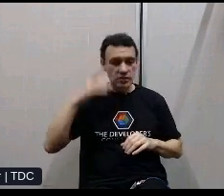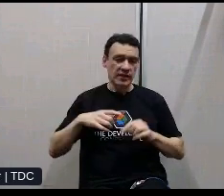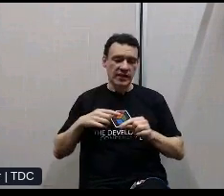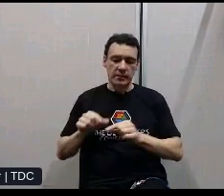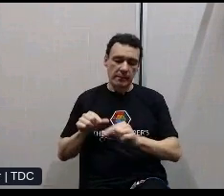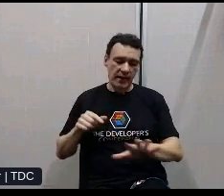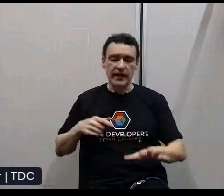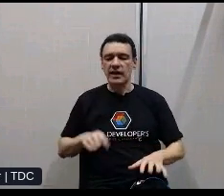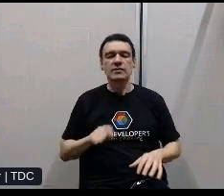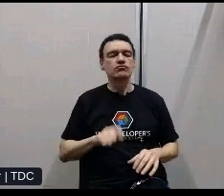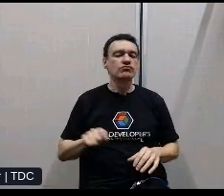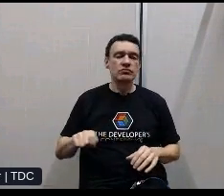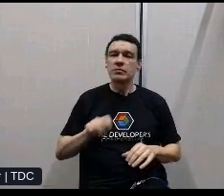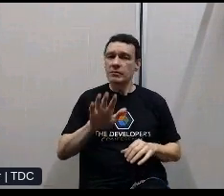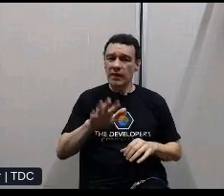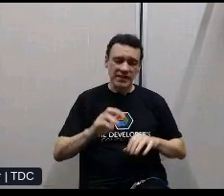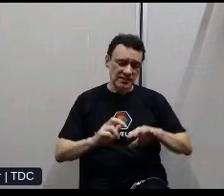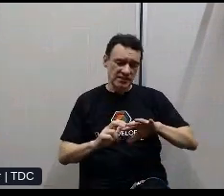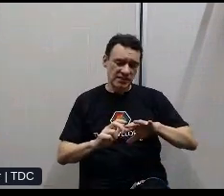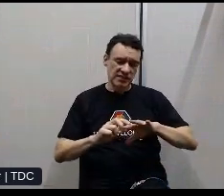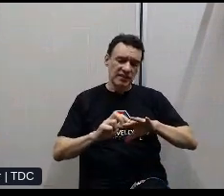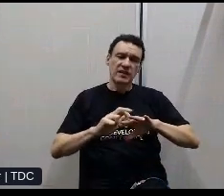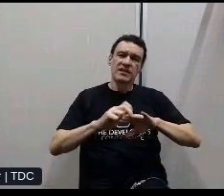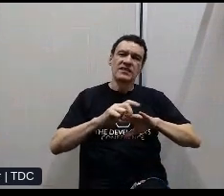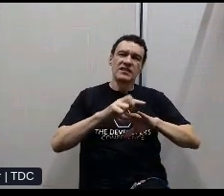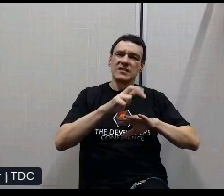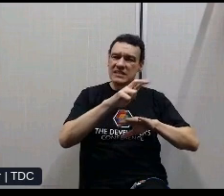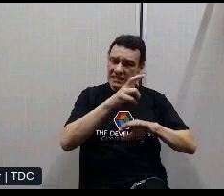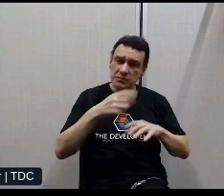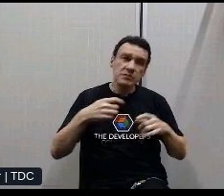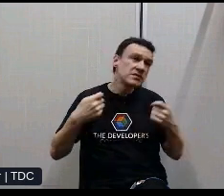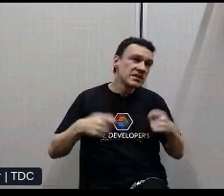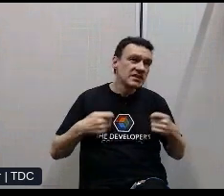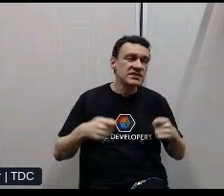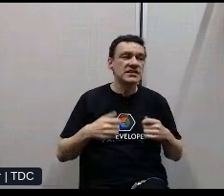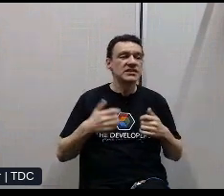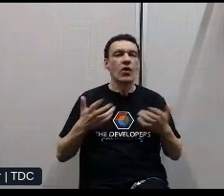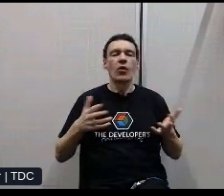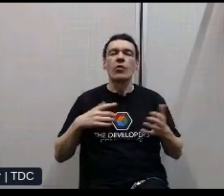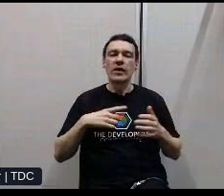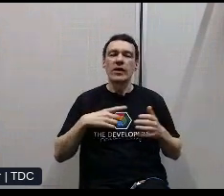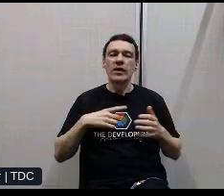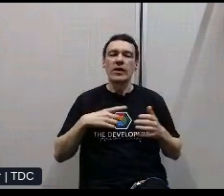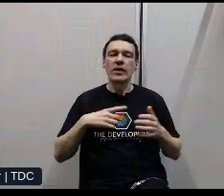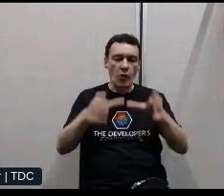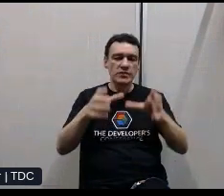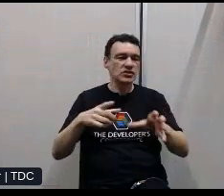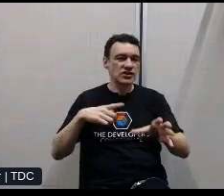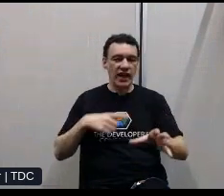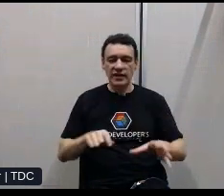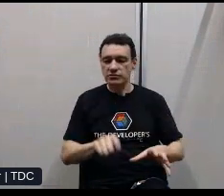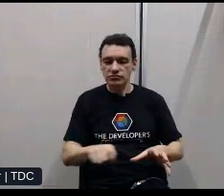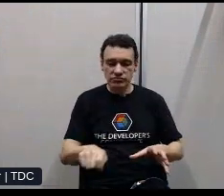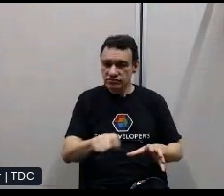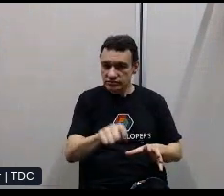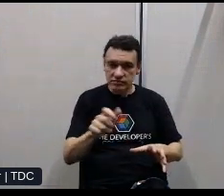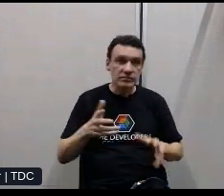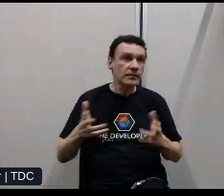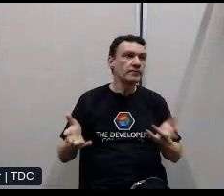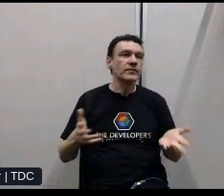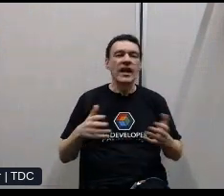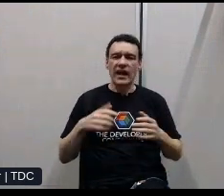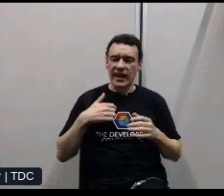um degrau ou vários degraus, que tem objeto na sua frente, às vezes ela precisa saber o quanto ela realmente caminhou, se ela